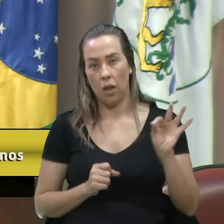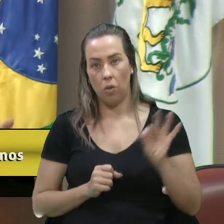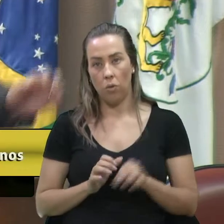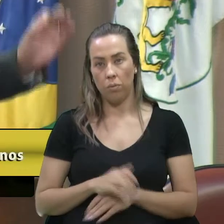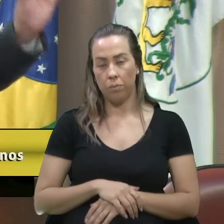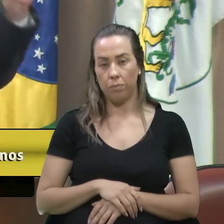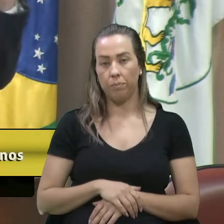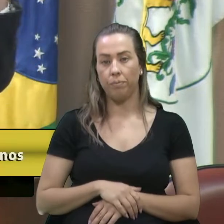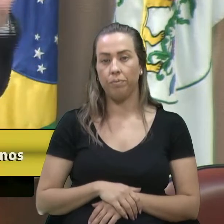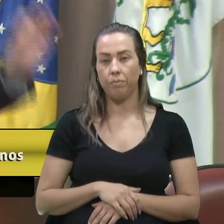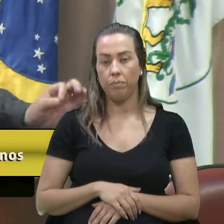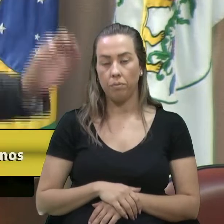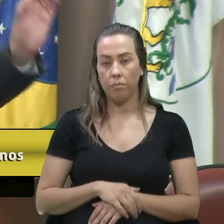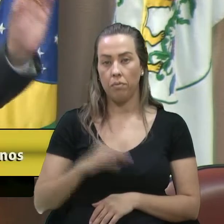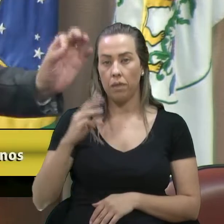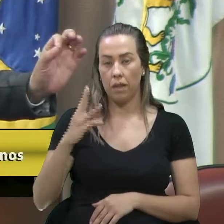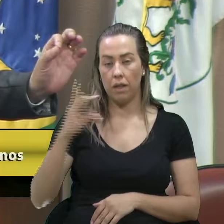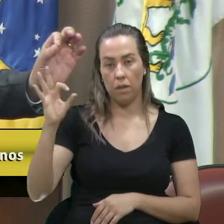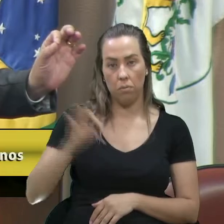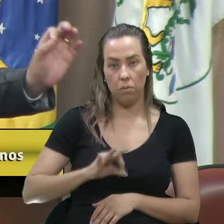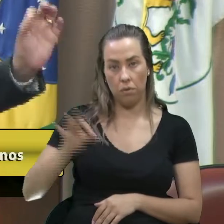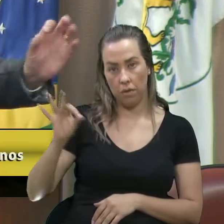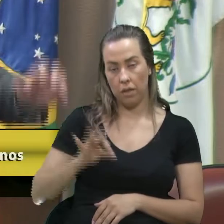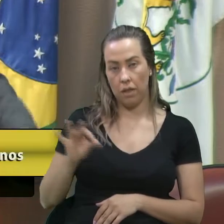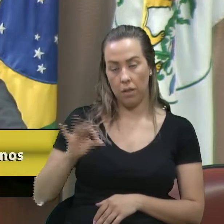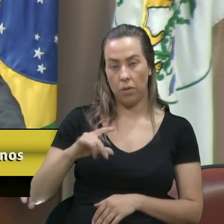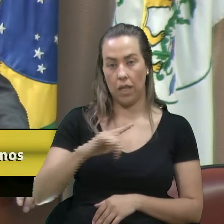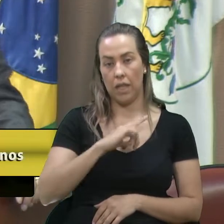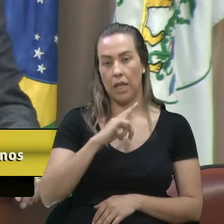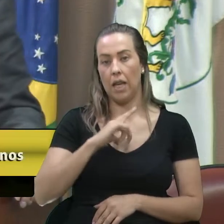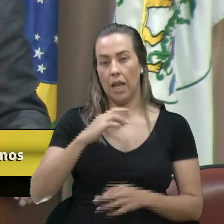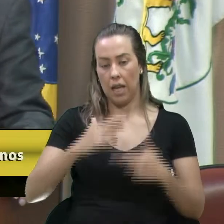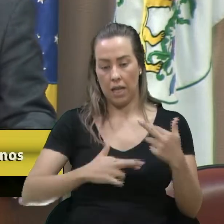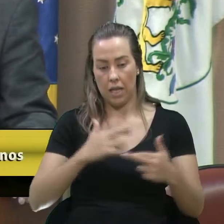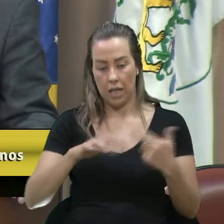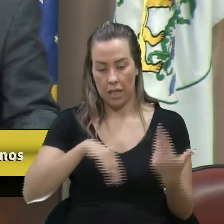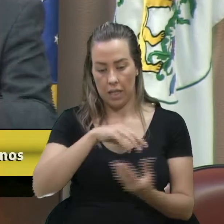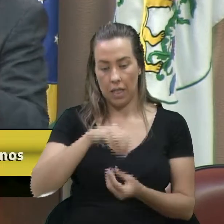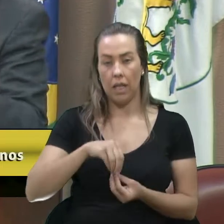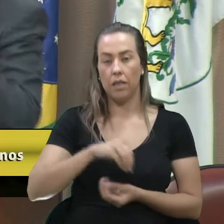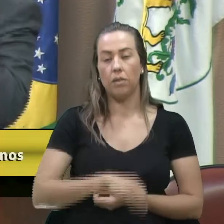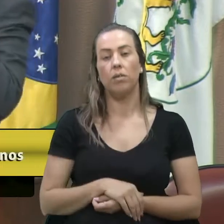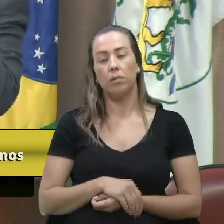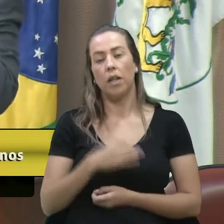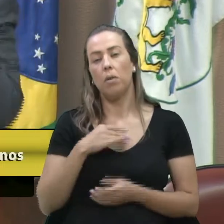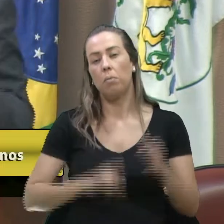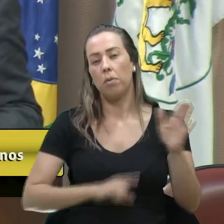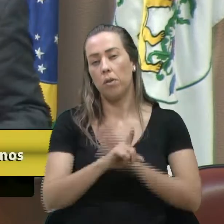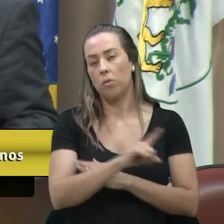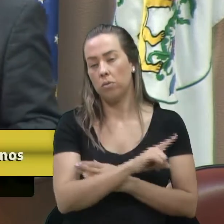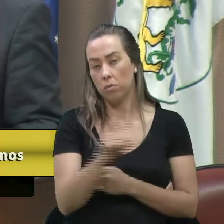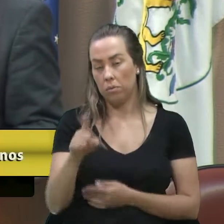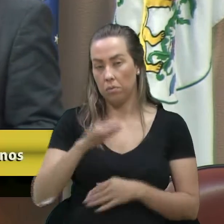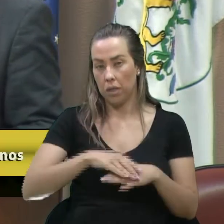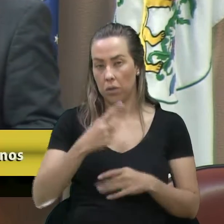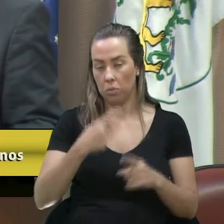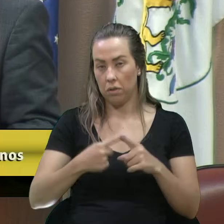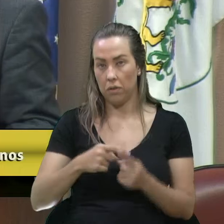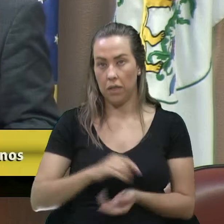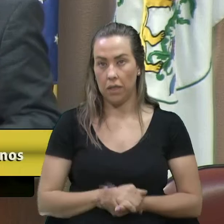Brasil, apenas 3% tem sido reciclável. Aí a pergunta que eu faço mais uma